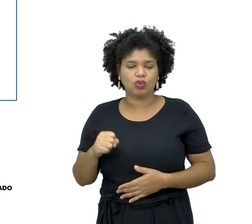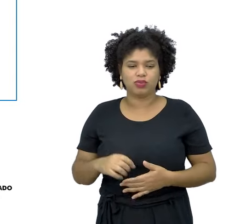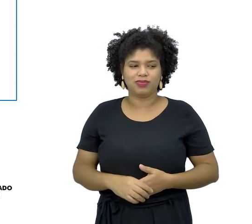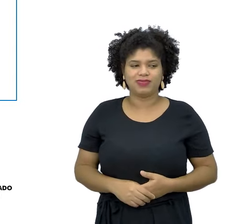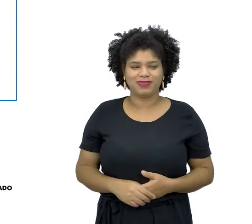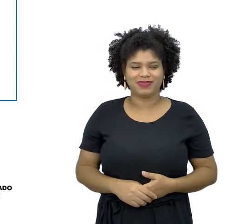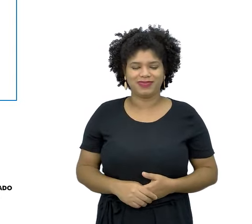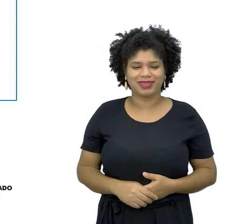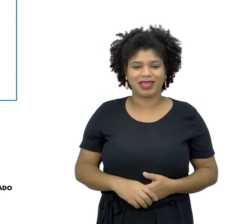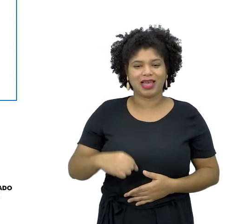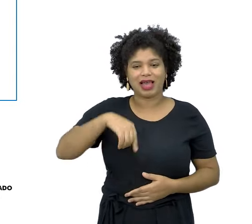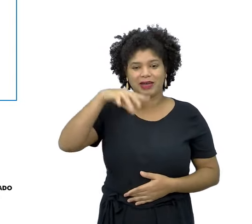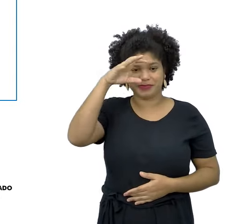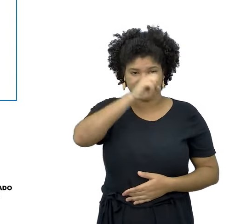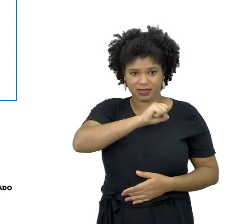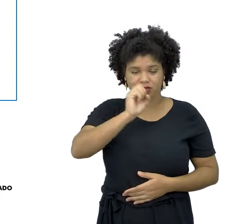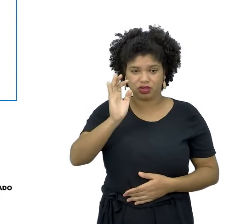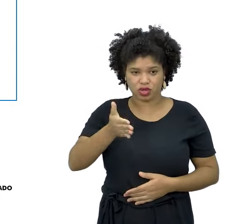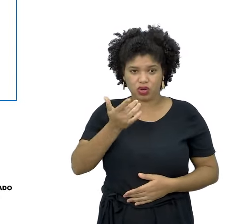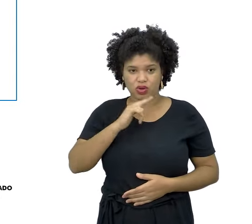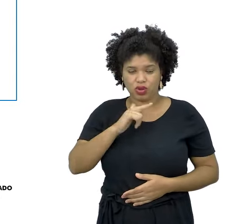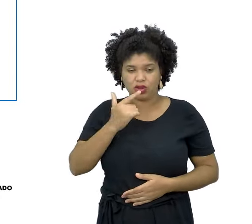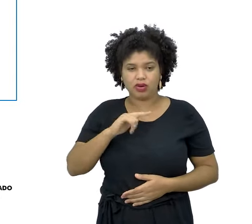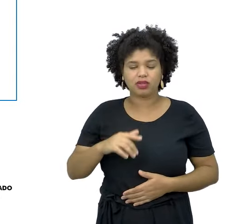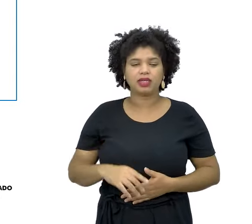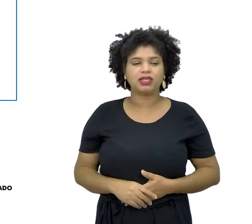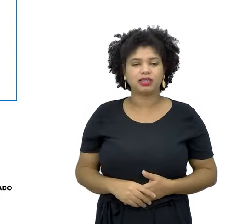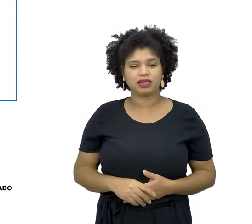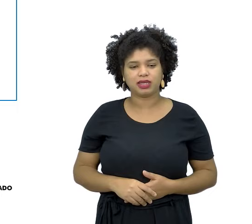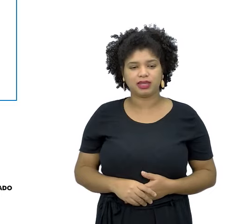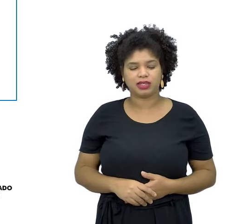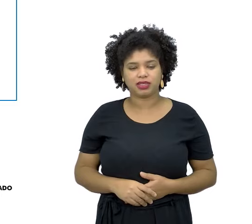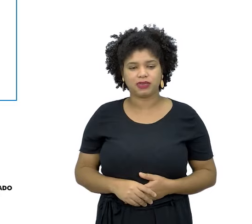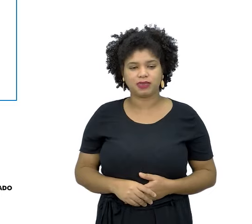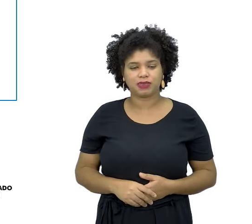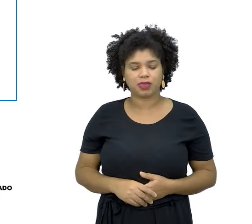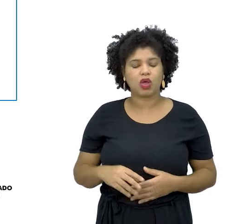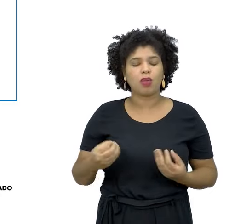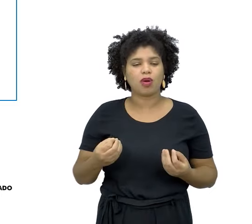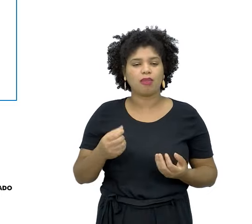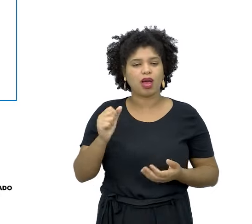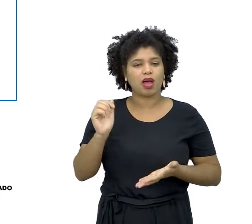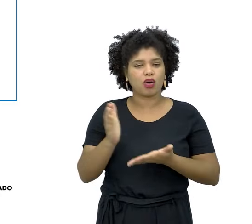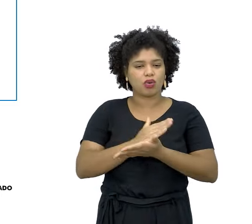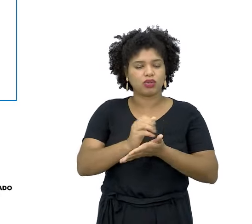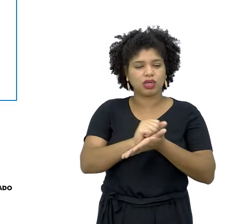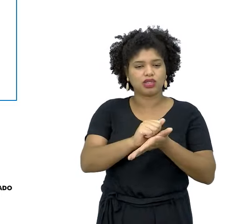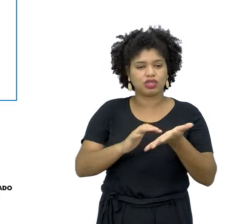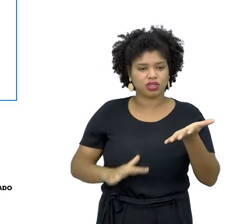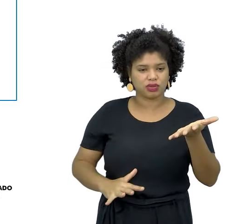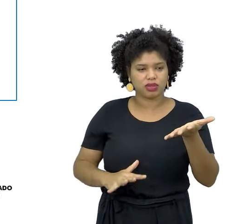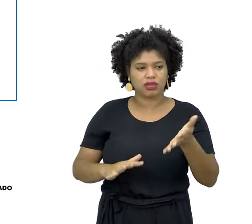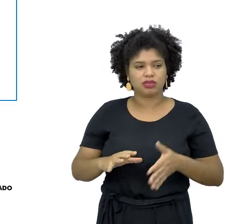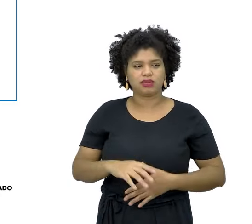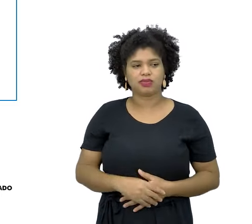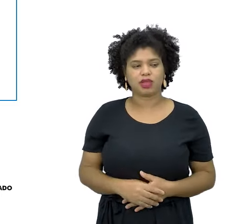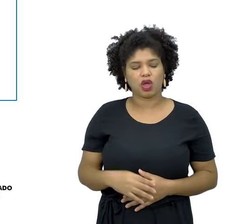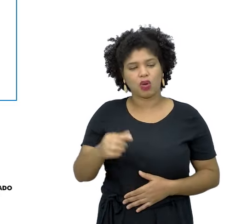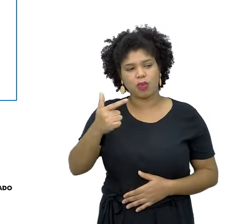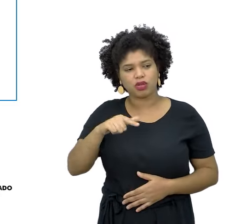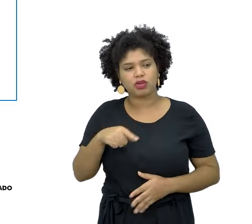aprendeu, ele conseguiu reter aquela habilidade essencial, aquelas atividades, aqueles